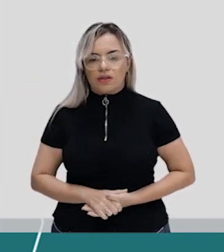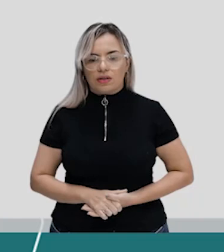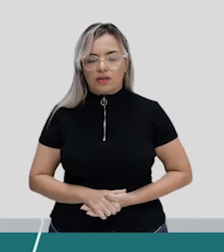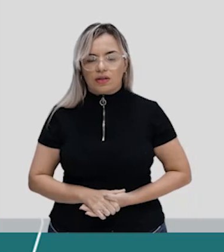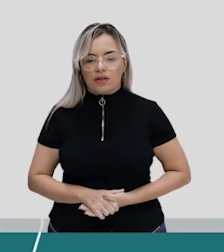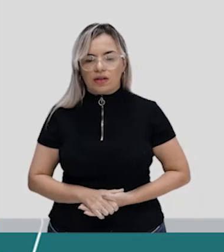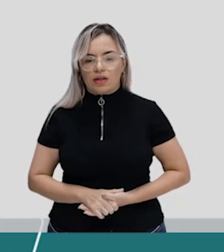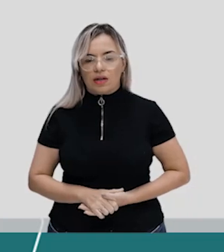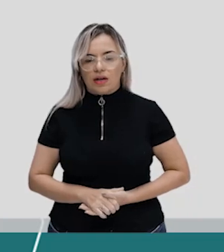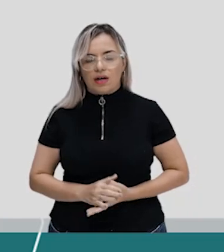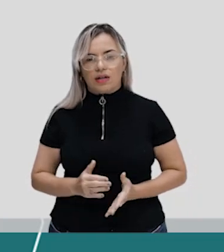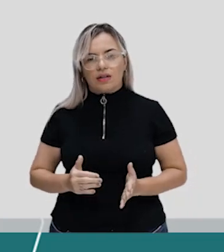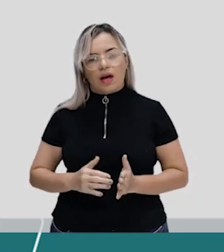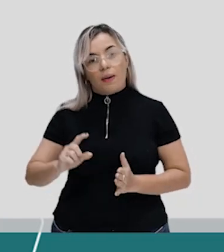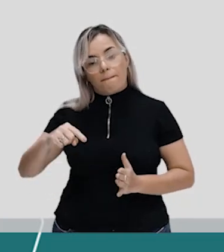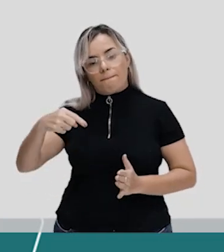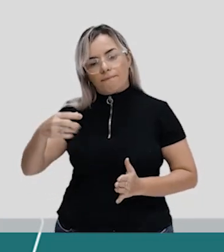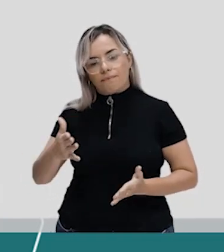hasta más